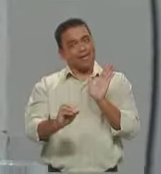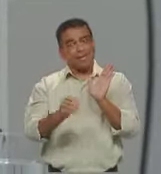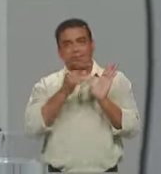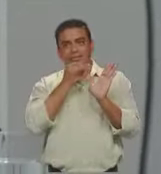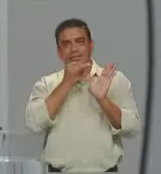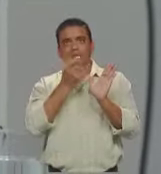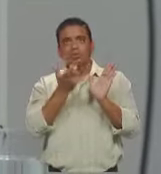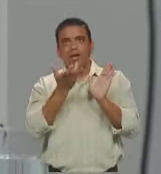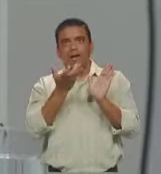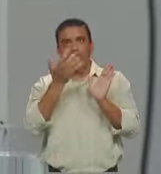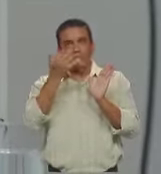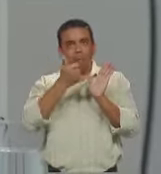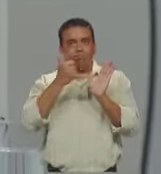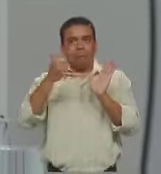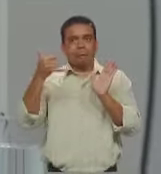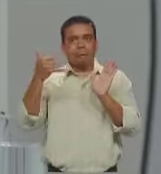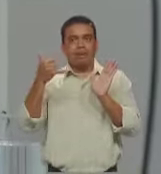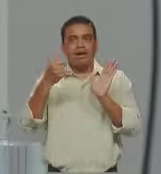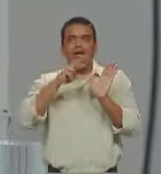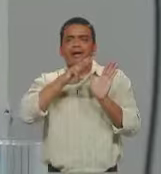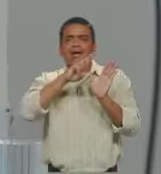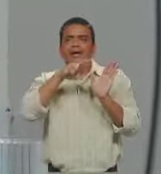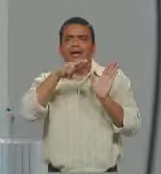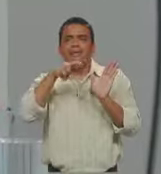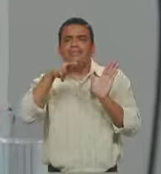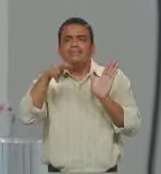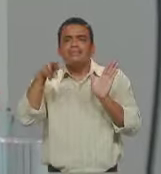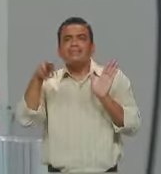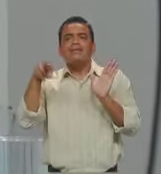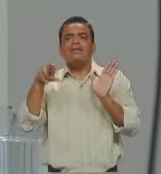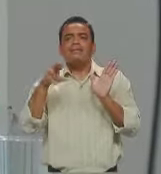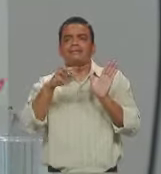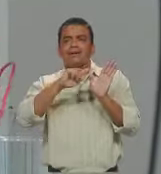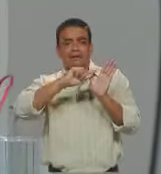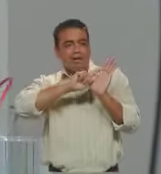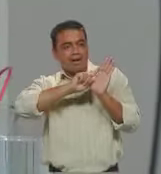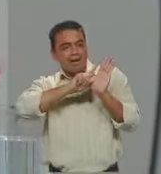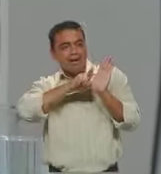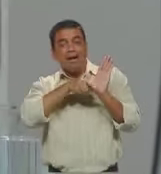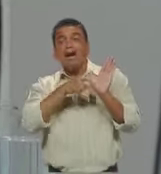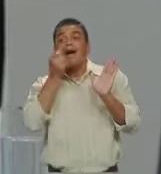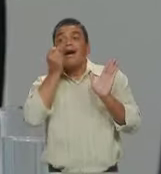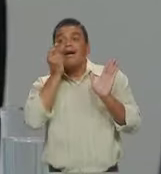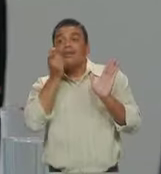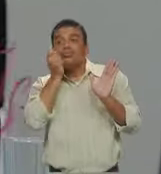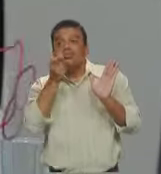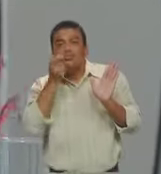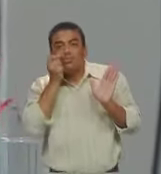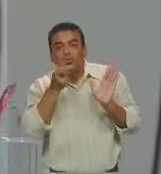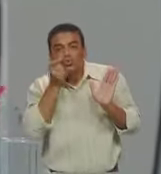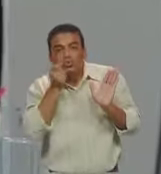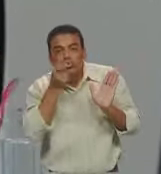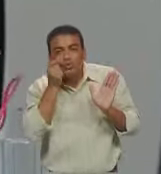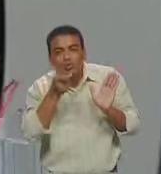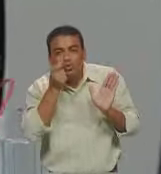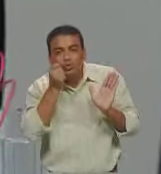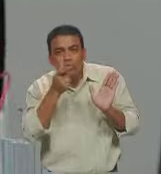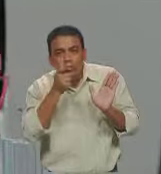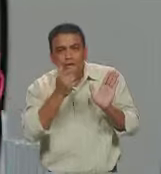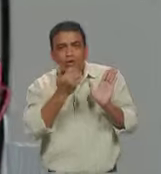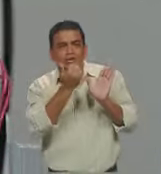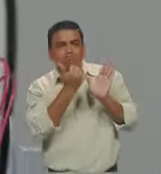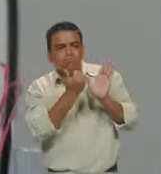medir, por exemplo, resistência, eu vou trazer até aqui nessa parte azul aqui, ó, e aqui eu tenho algumas